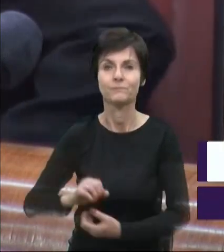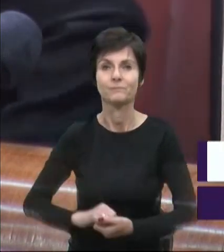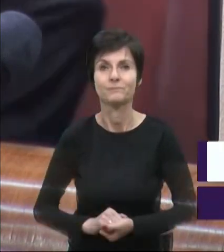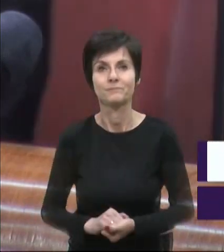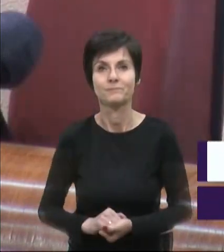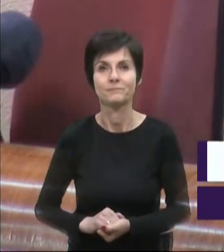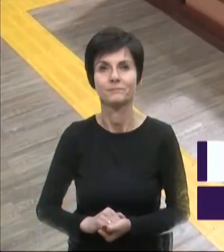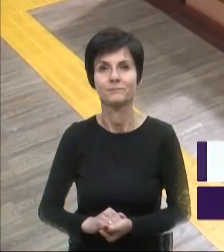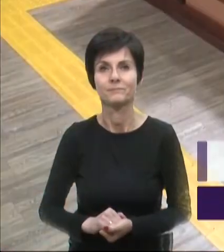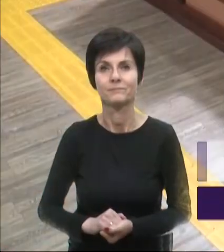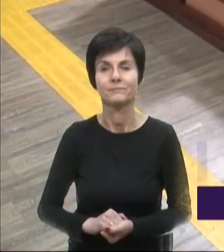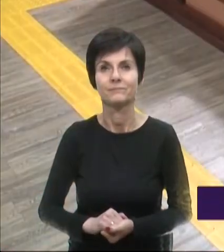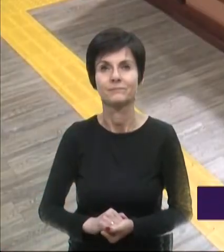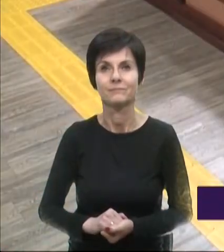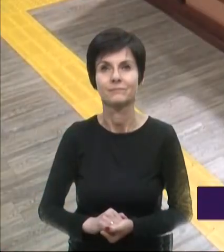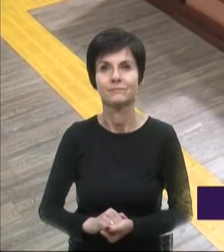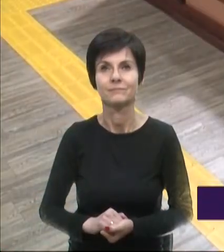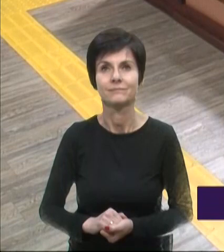tribuna.